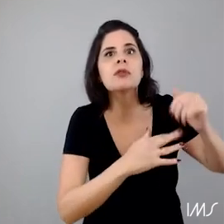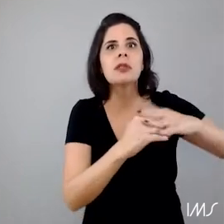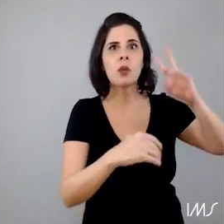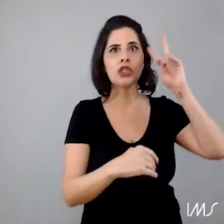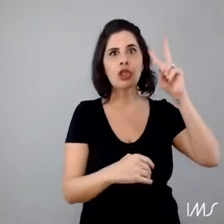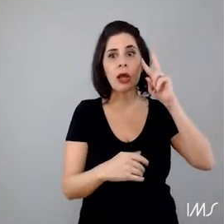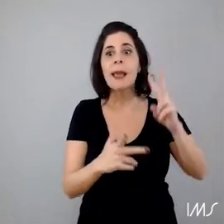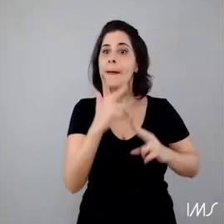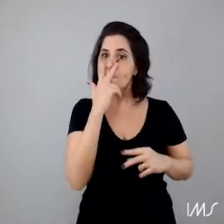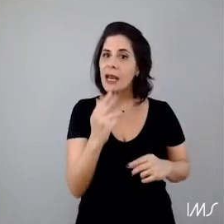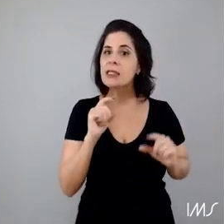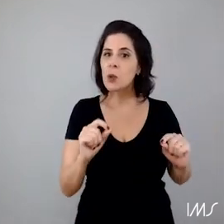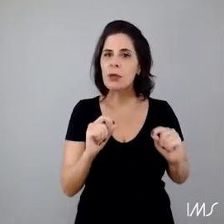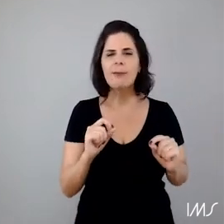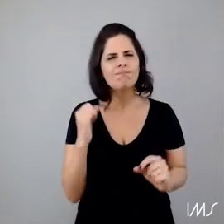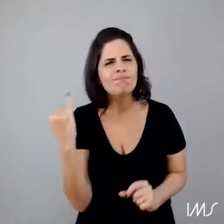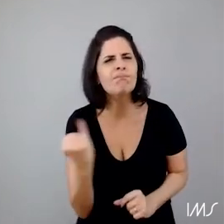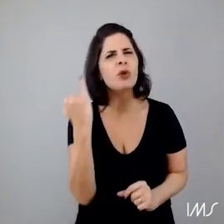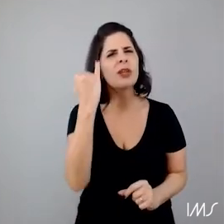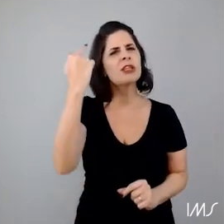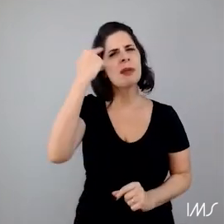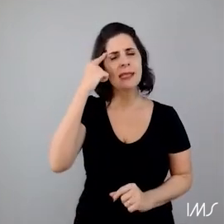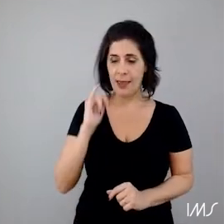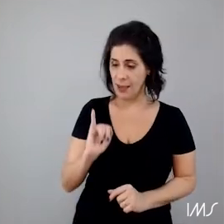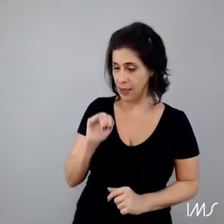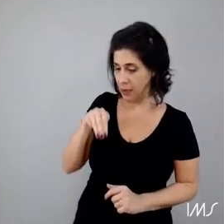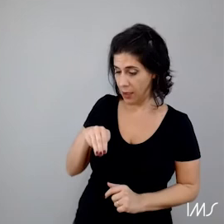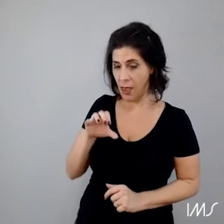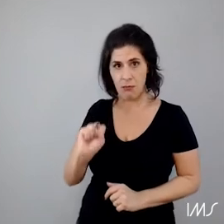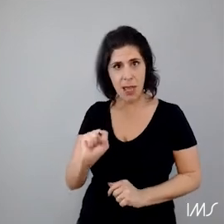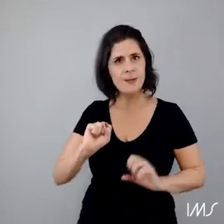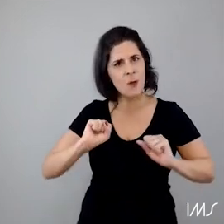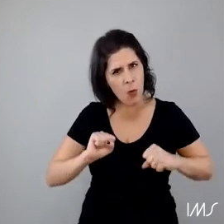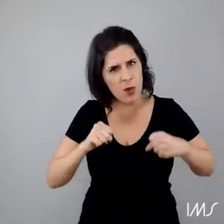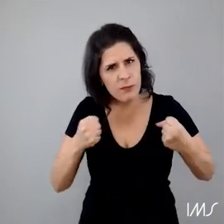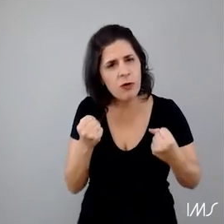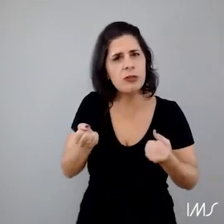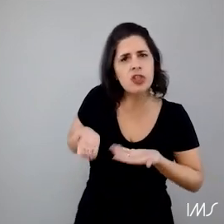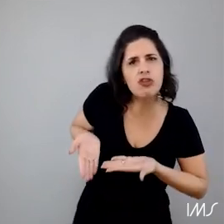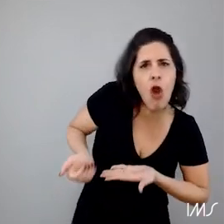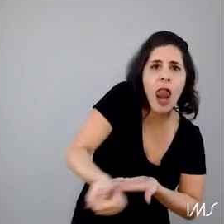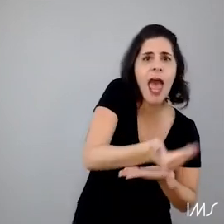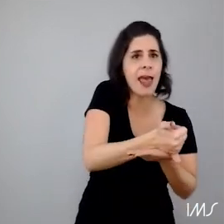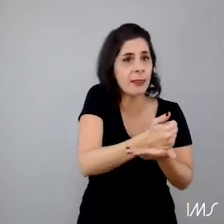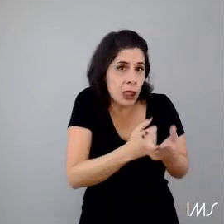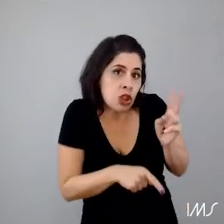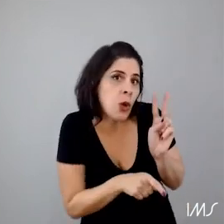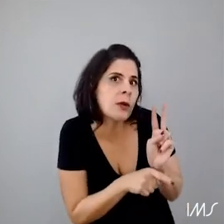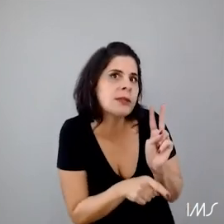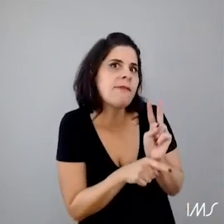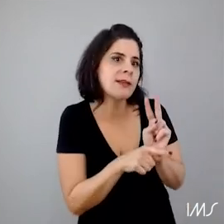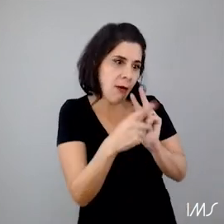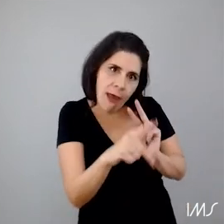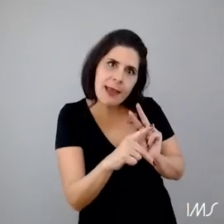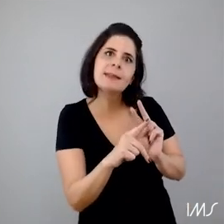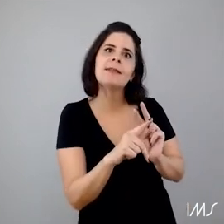de coleta e conservação de acervos, entre os quais esse vasto arquivo da Stefania Abril, como de fomento à